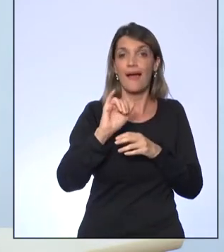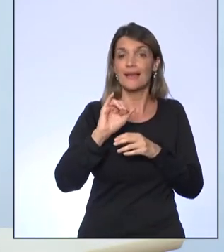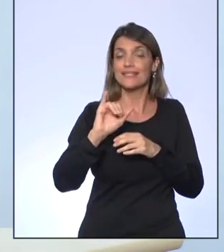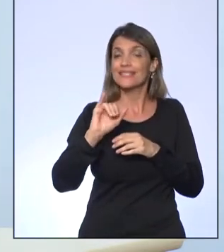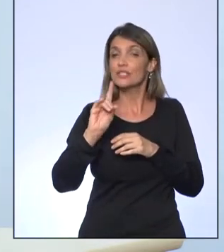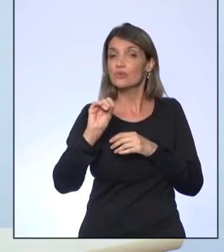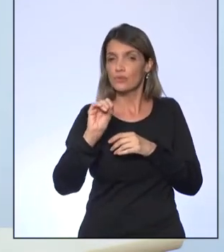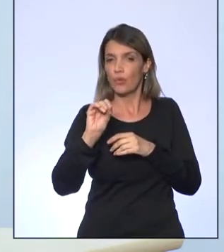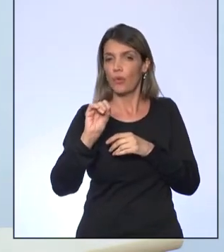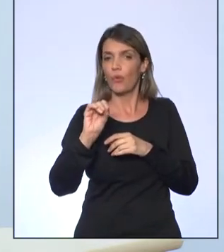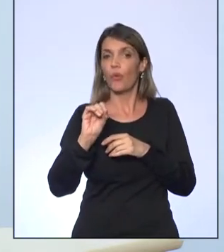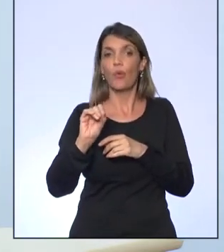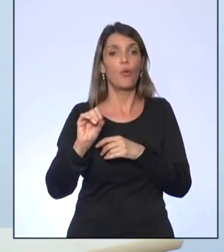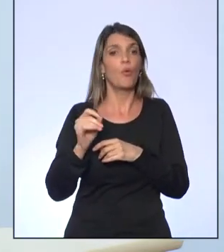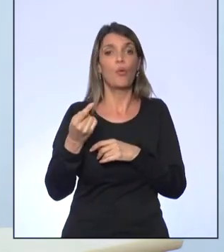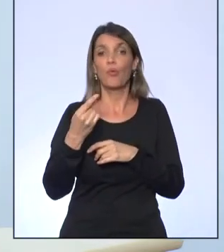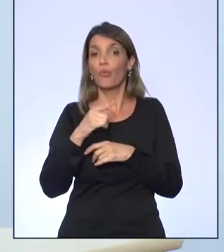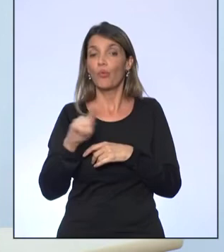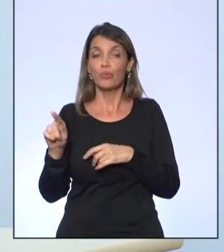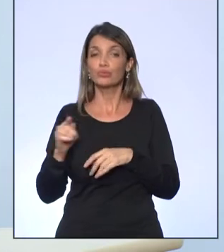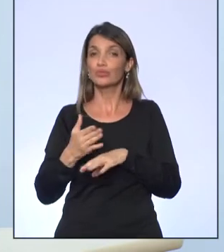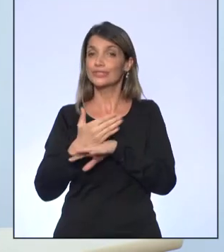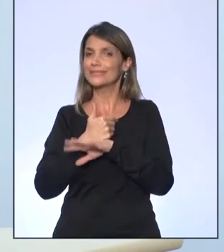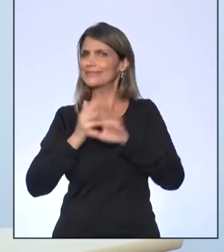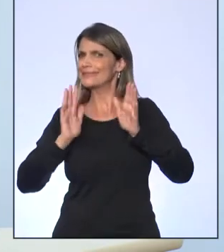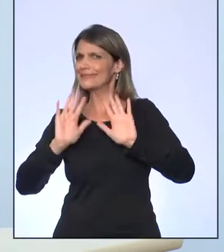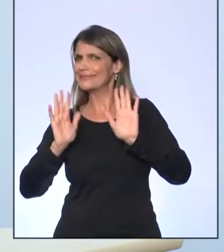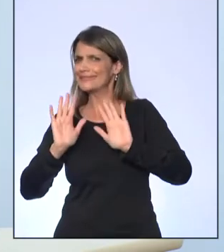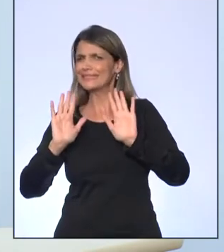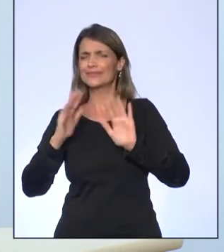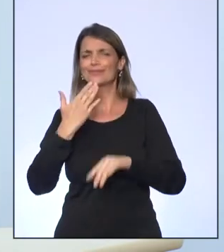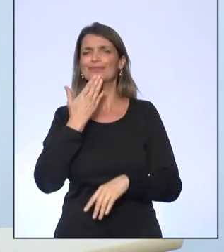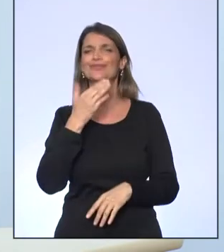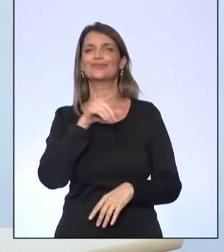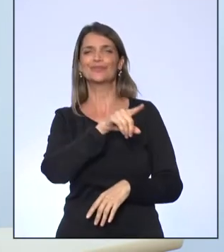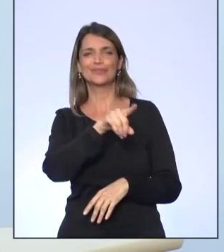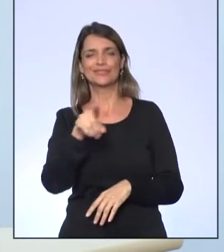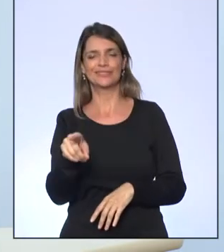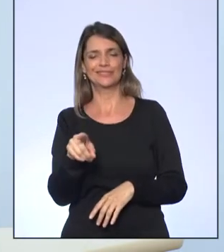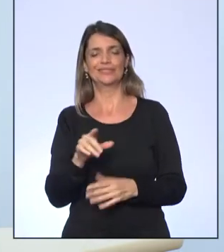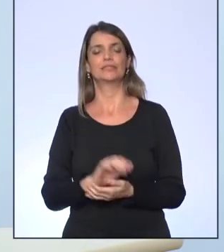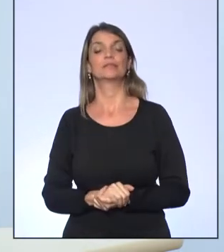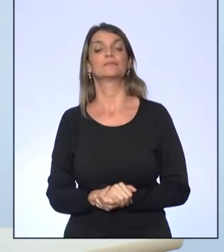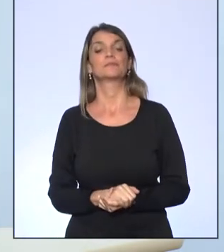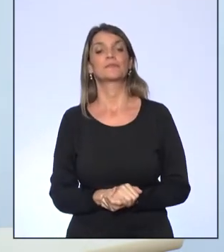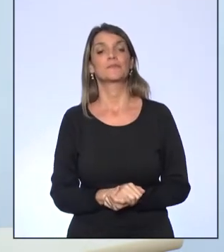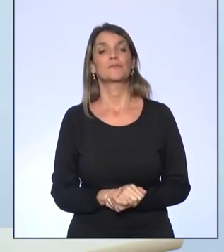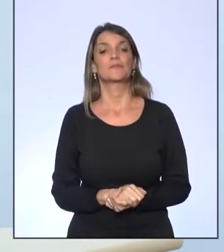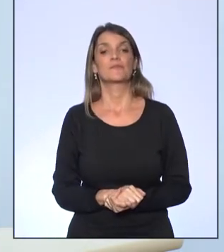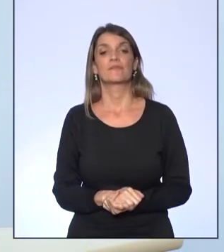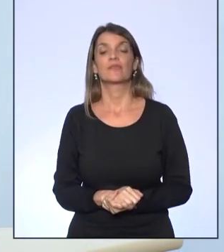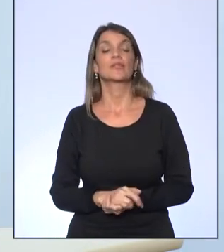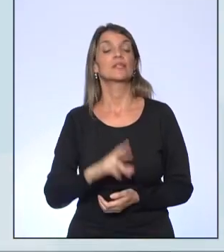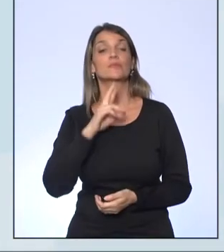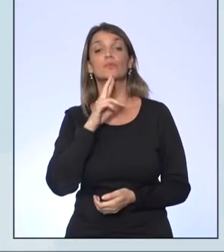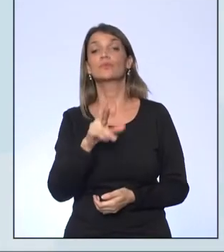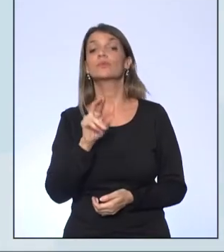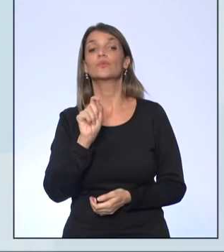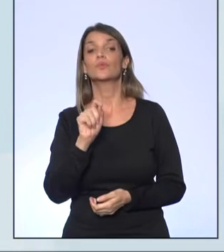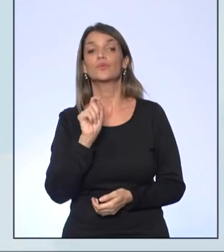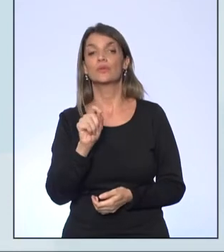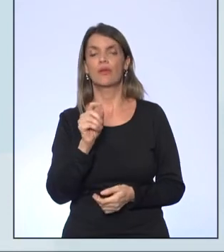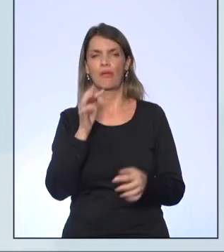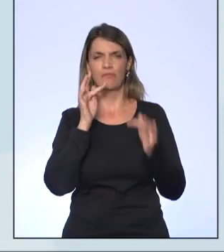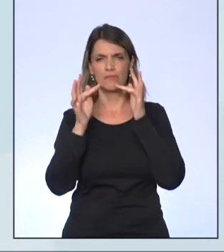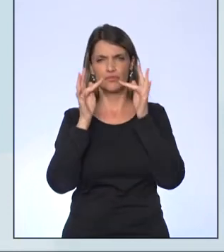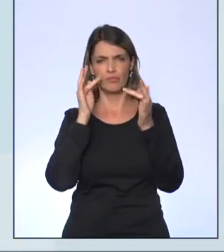para acabar a nossa aula, antes de eu dar tchau, pessoal, eu vou pedir para vocês responderem as seguintes questões, para dar um